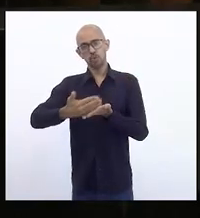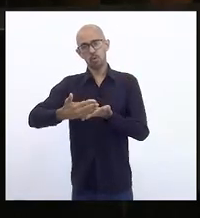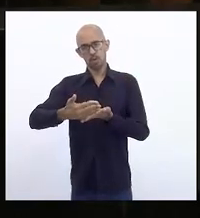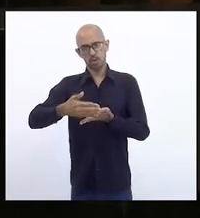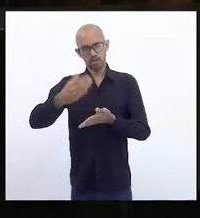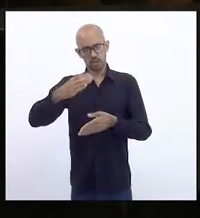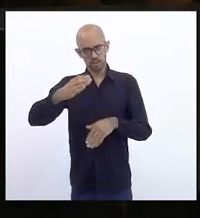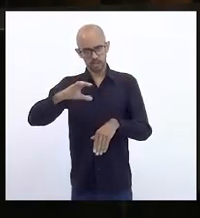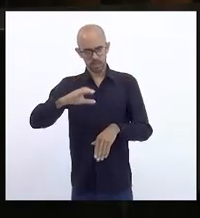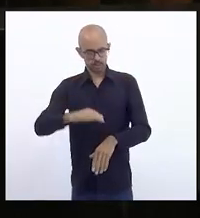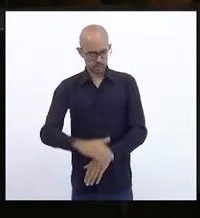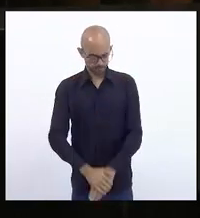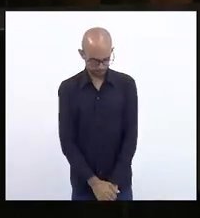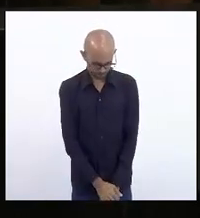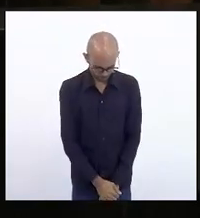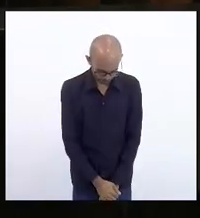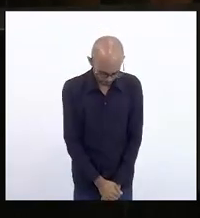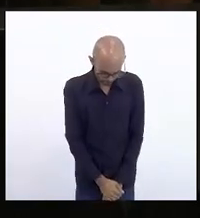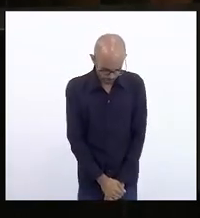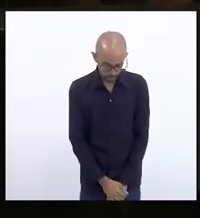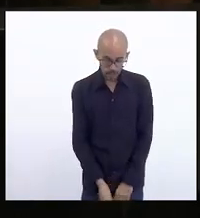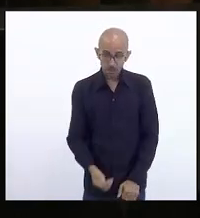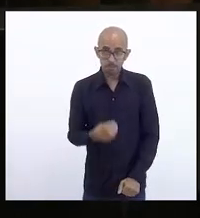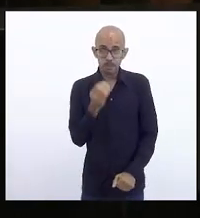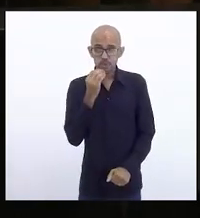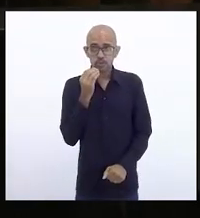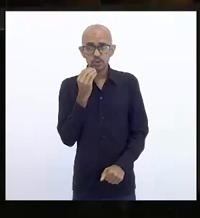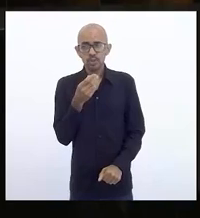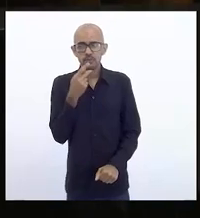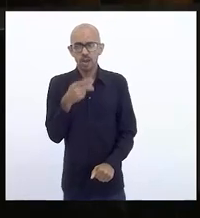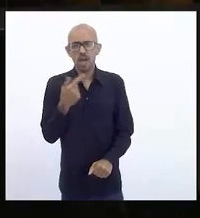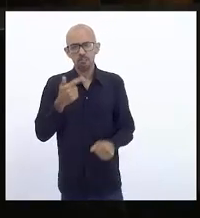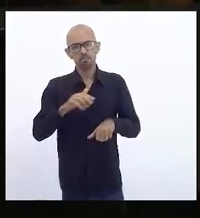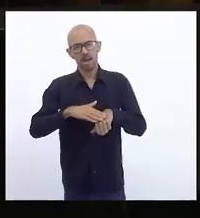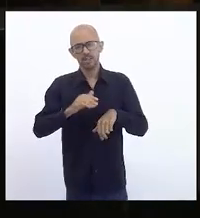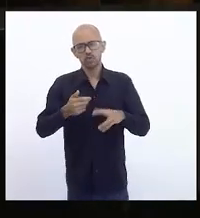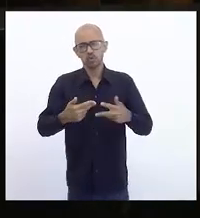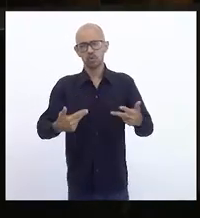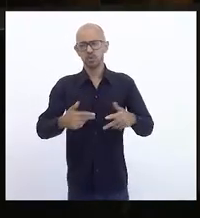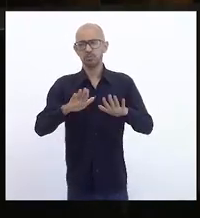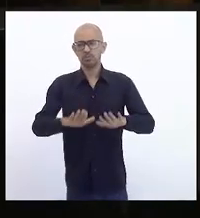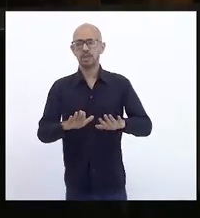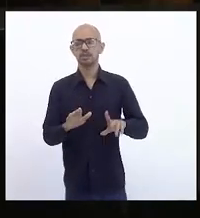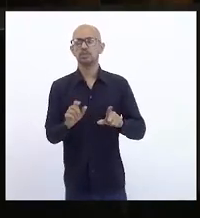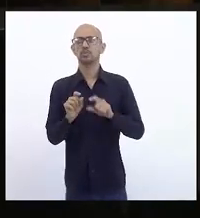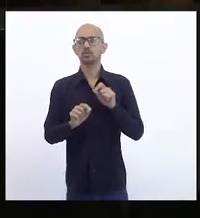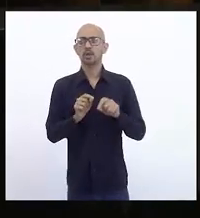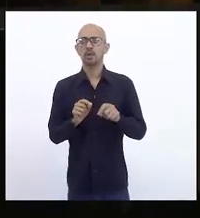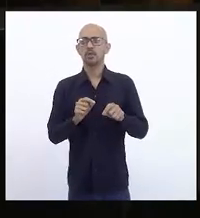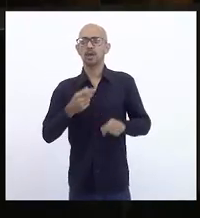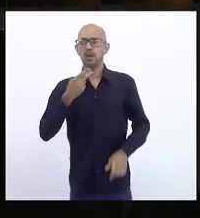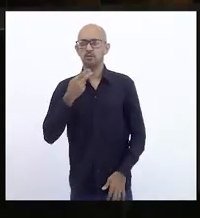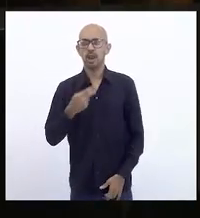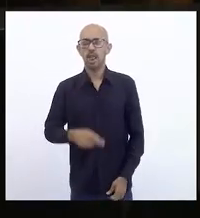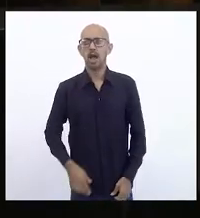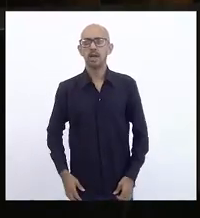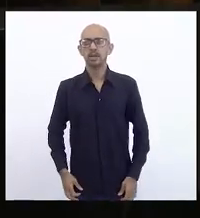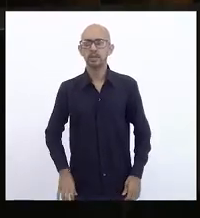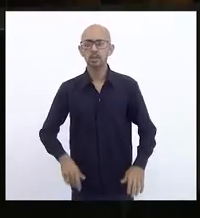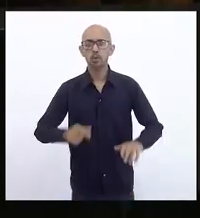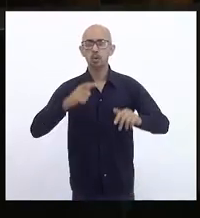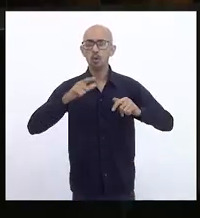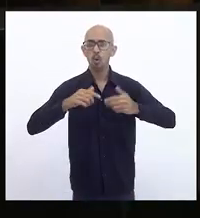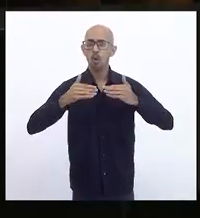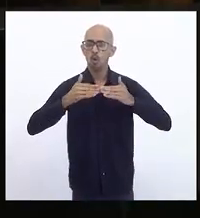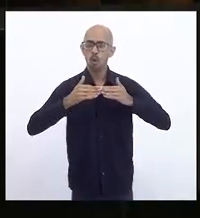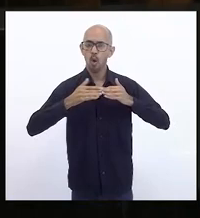científica. E eu poderia aqui dar diversos exemplos, mas queria me ater nesse debate que concordo muito com o